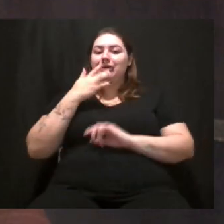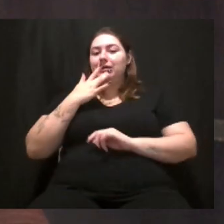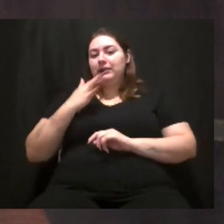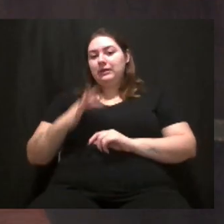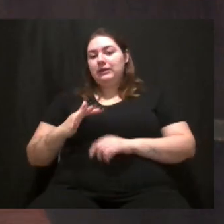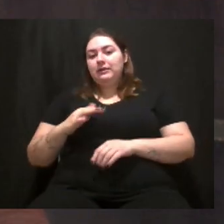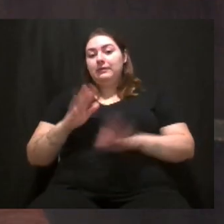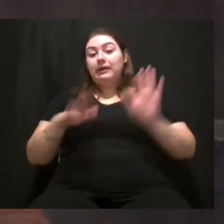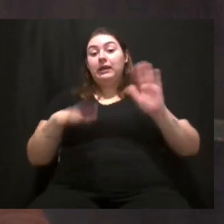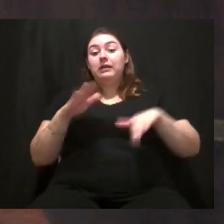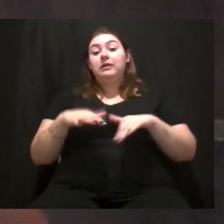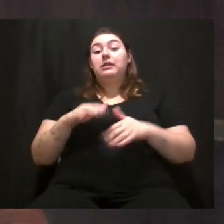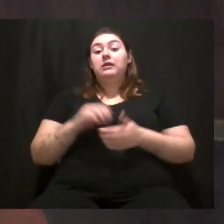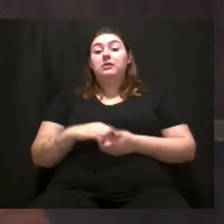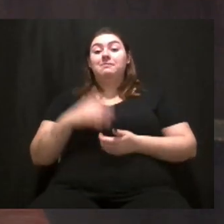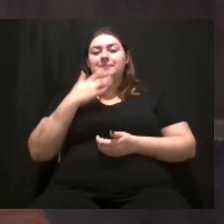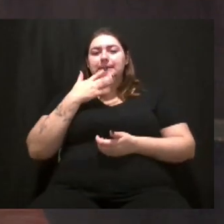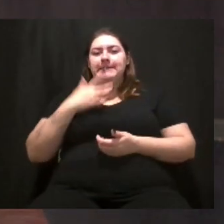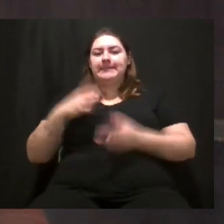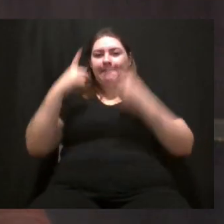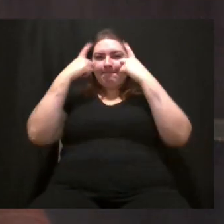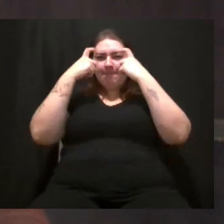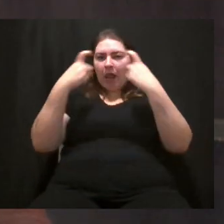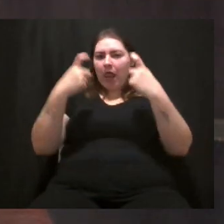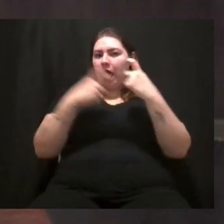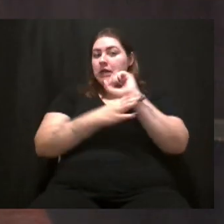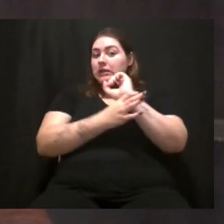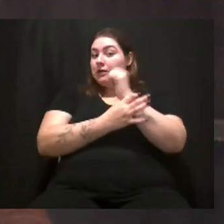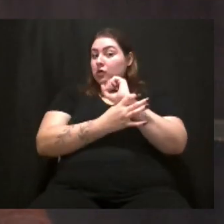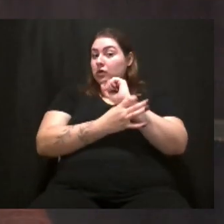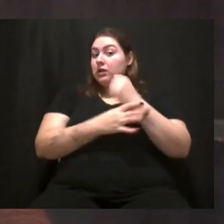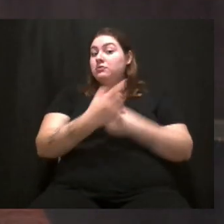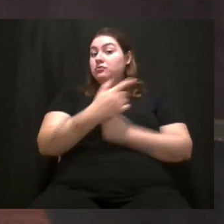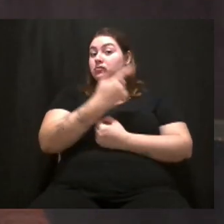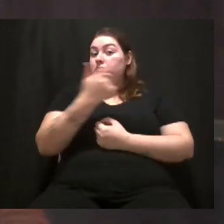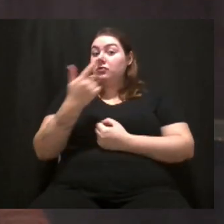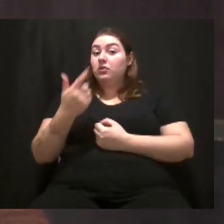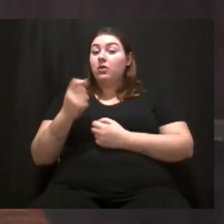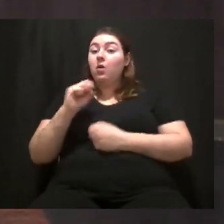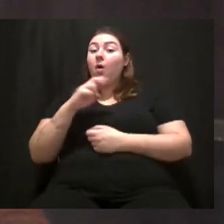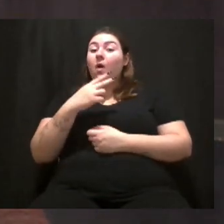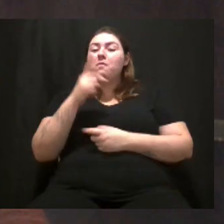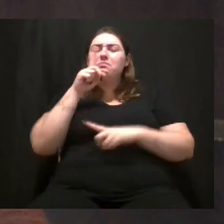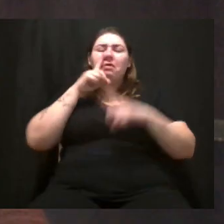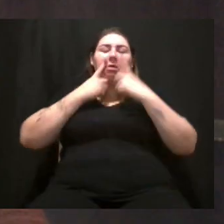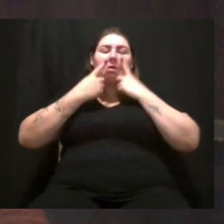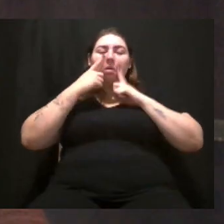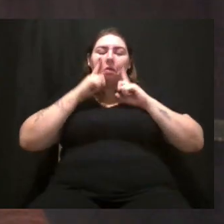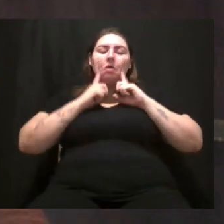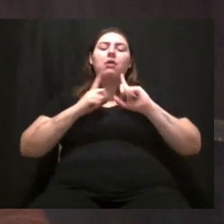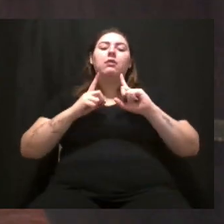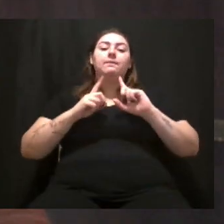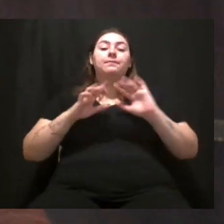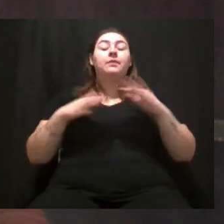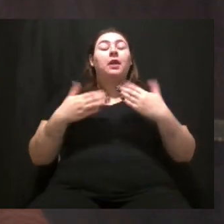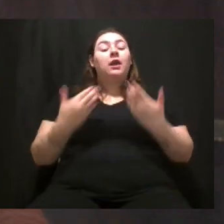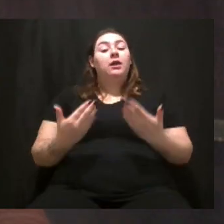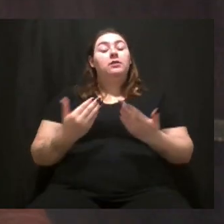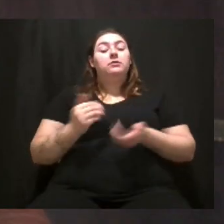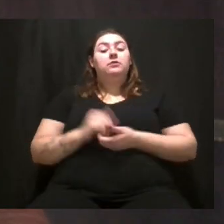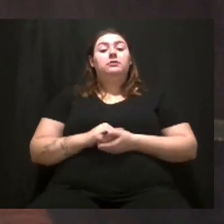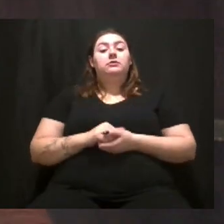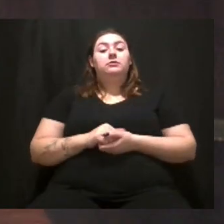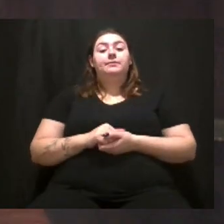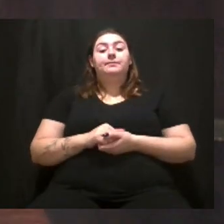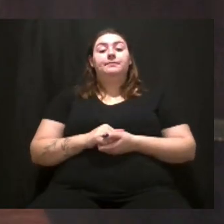de uma criança violenta, ou insegura, ou chorona, né? Então, assim, realmente o contrário de